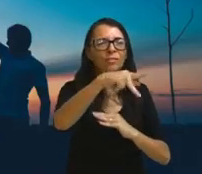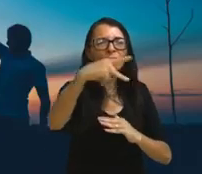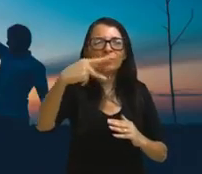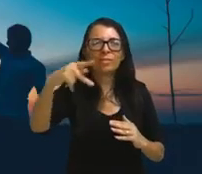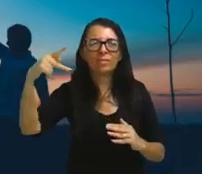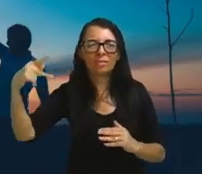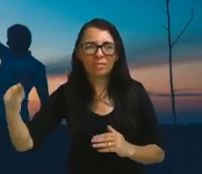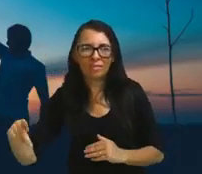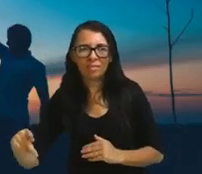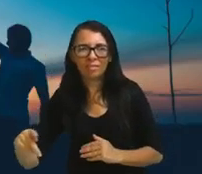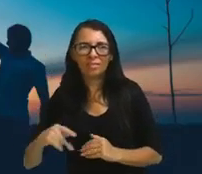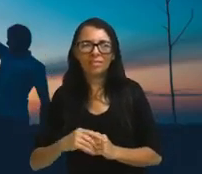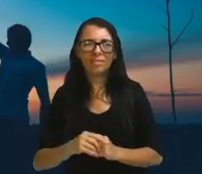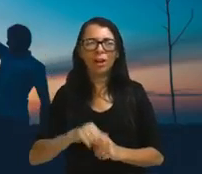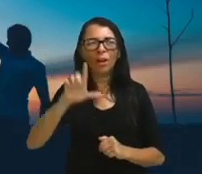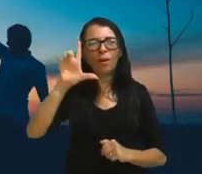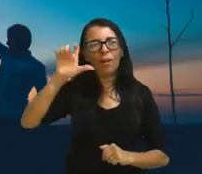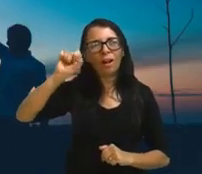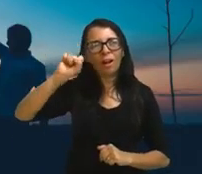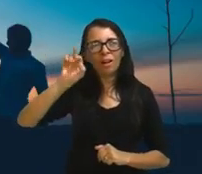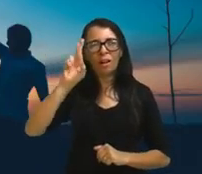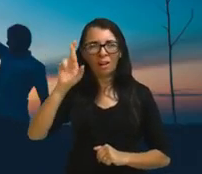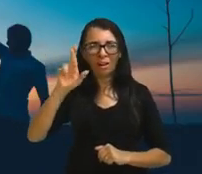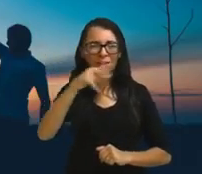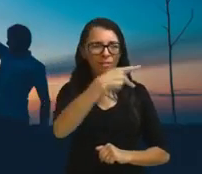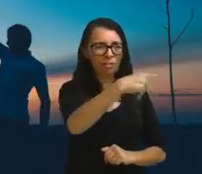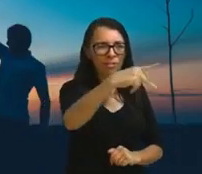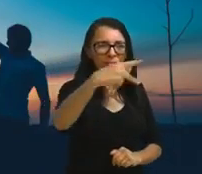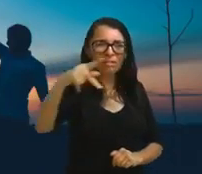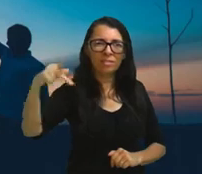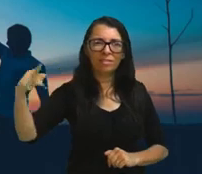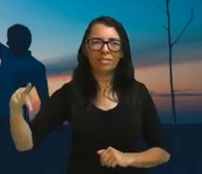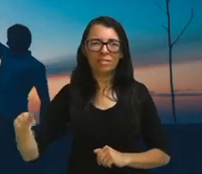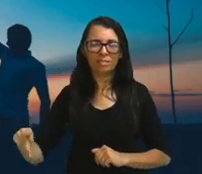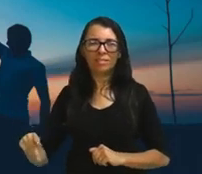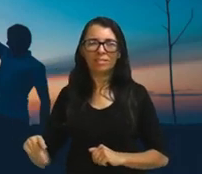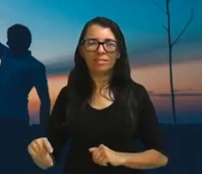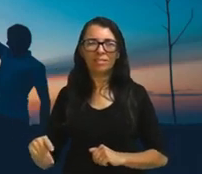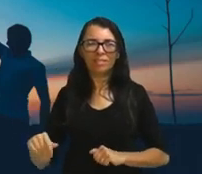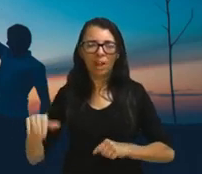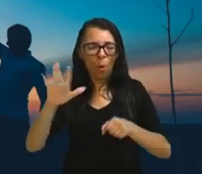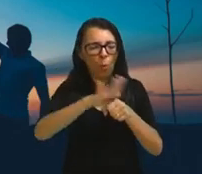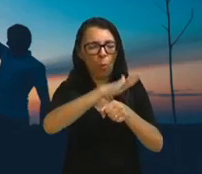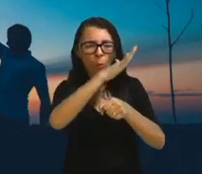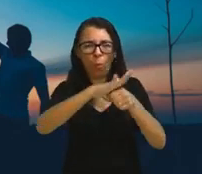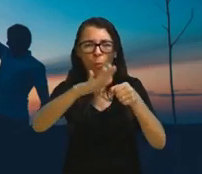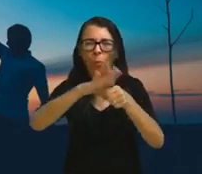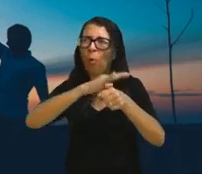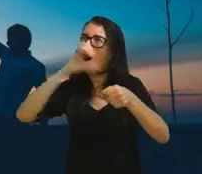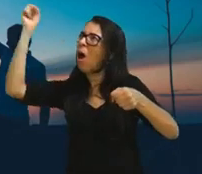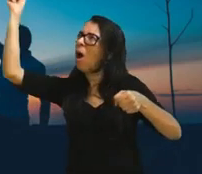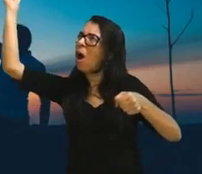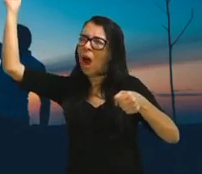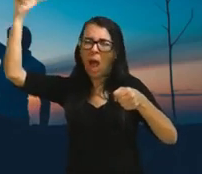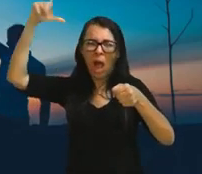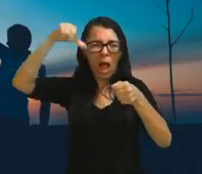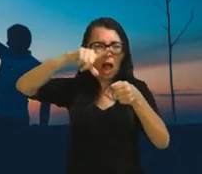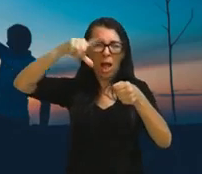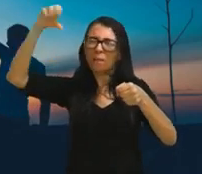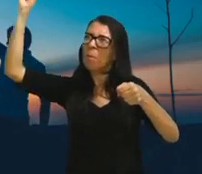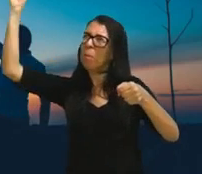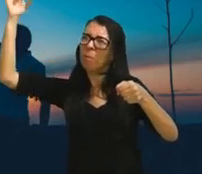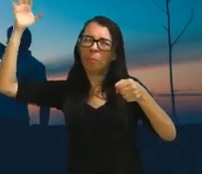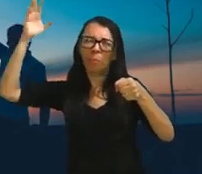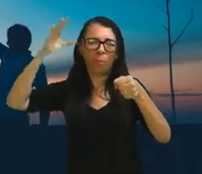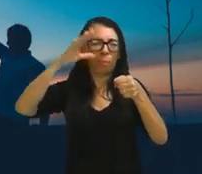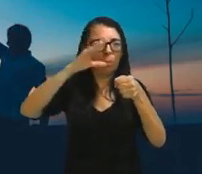sejam plenamente cheia da graça salvadora, libertadora, transformadora